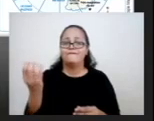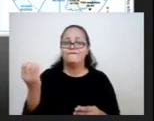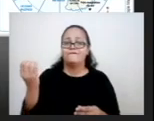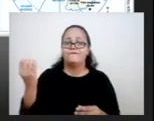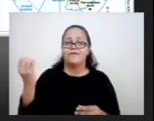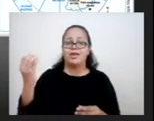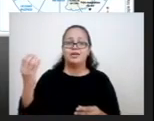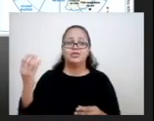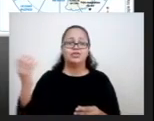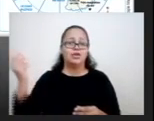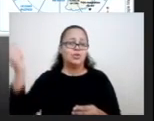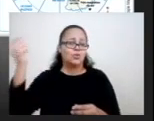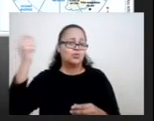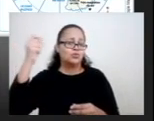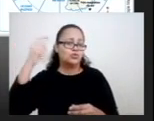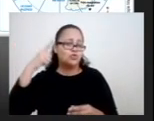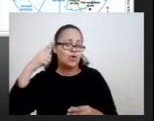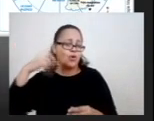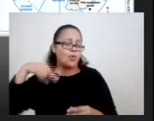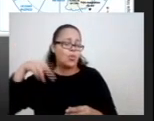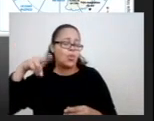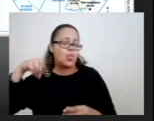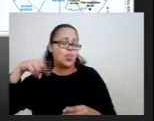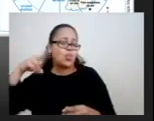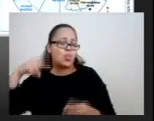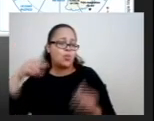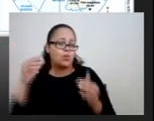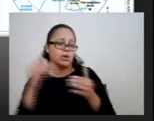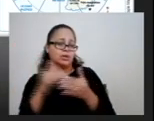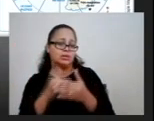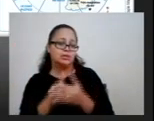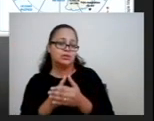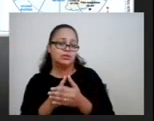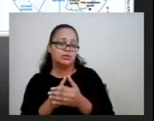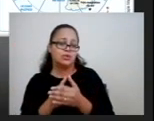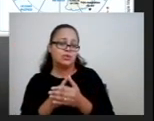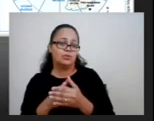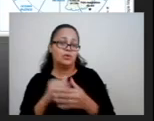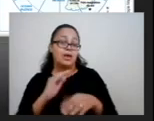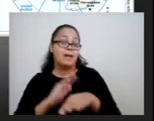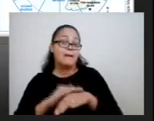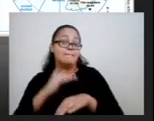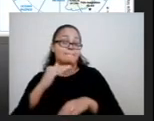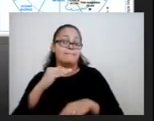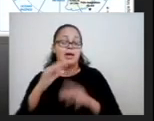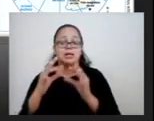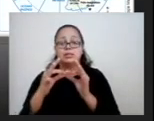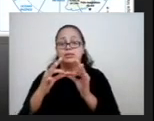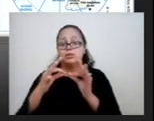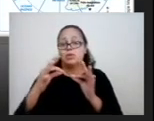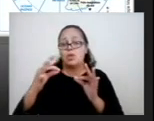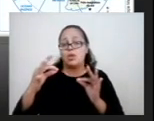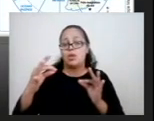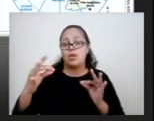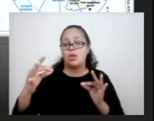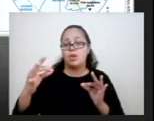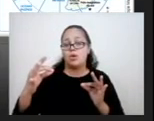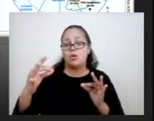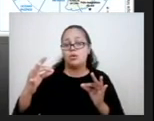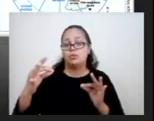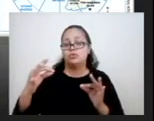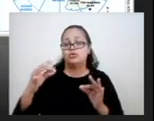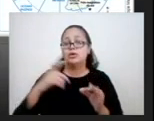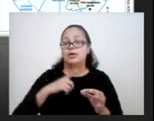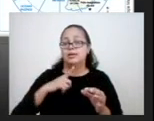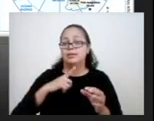nunca se esconde. Lembram-se disso das aulas de geografia? Que quanto mais longe você está do meio da linha do Equador, nos extremos, você tem